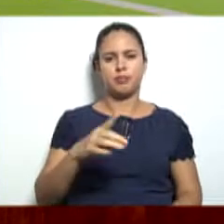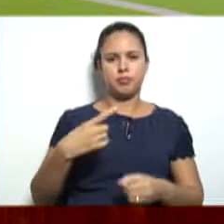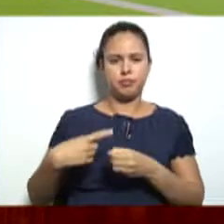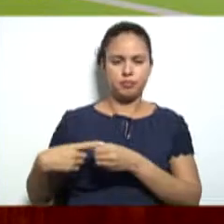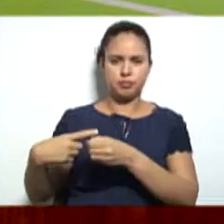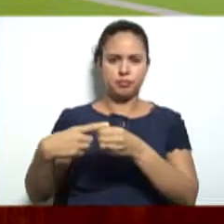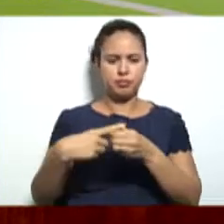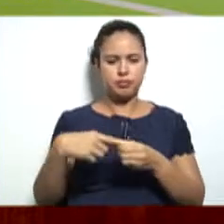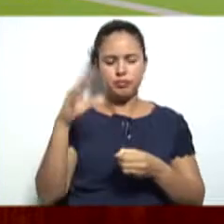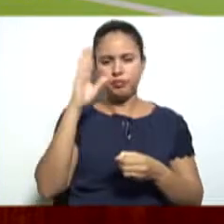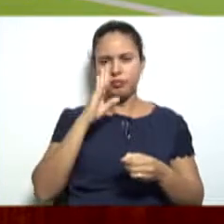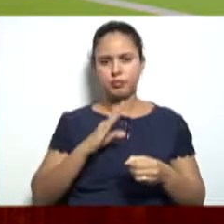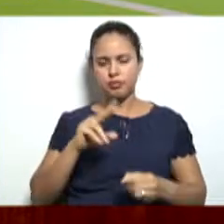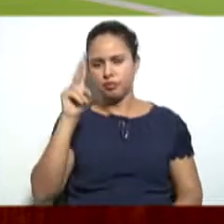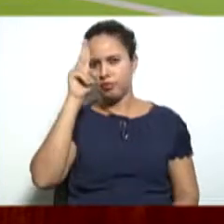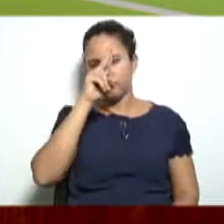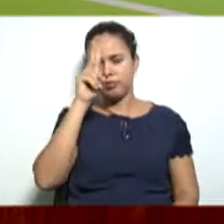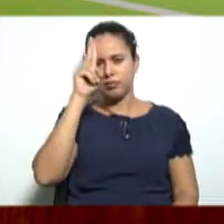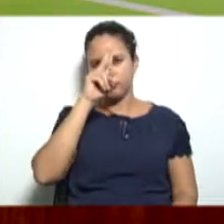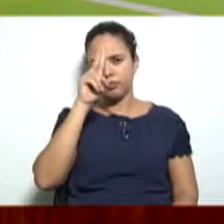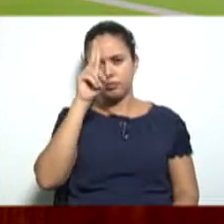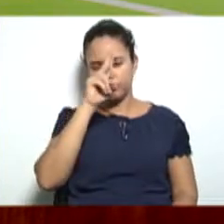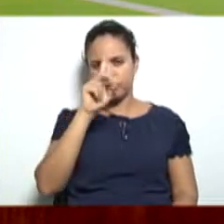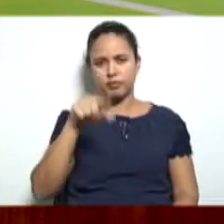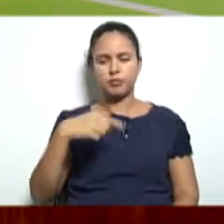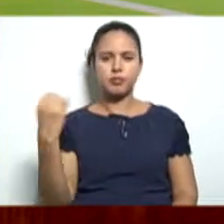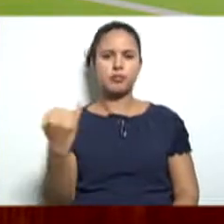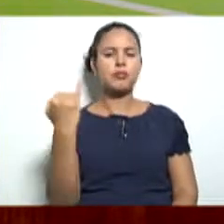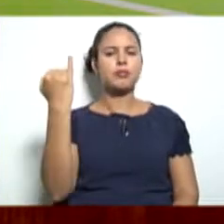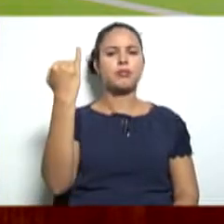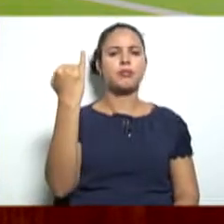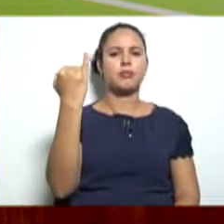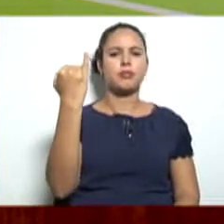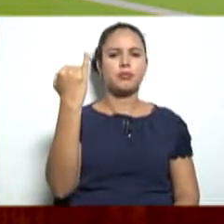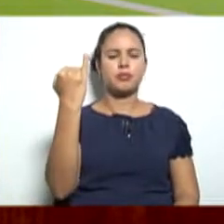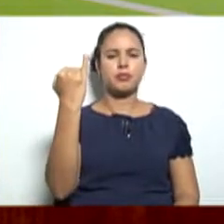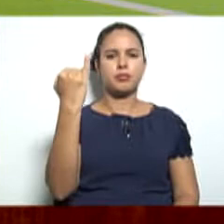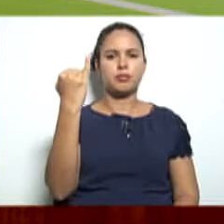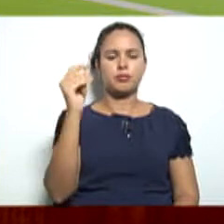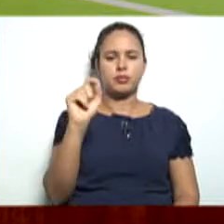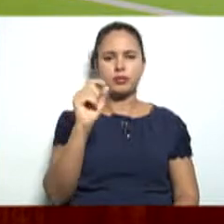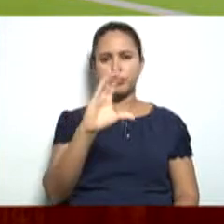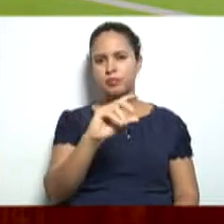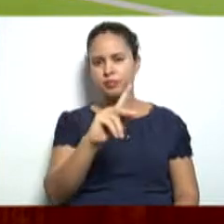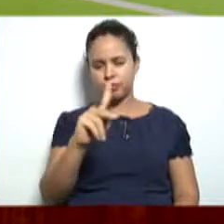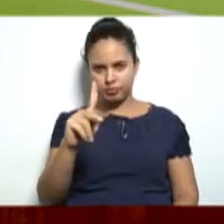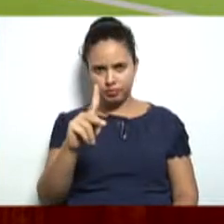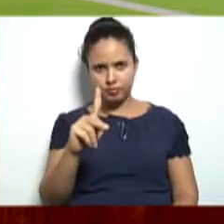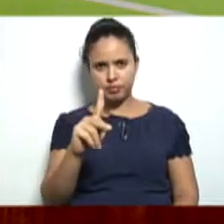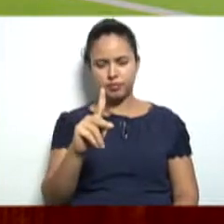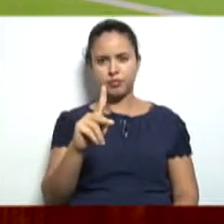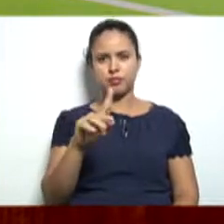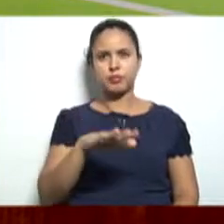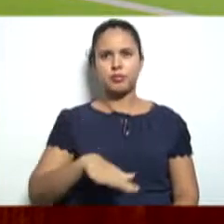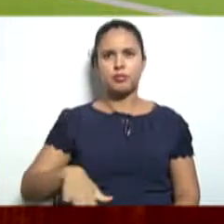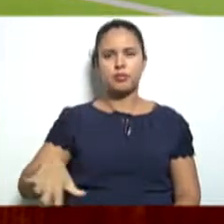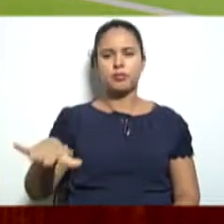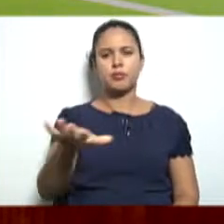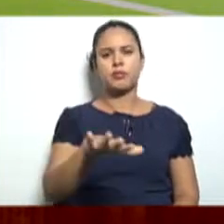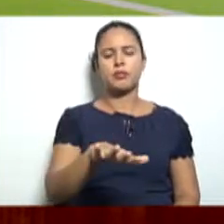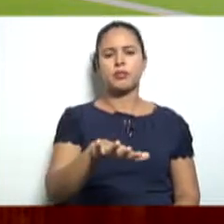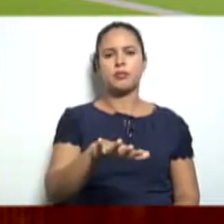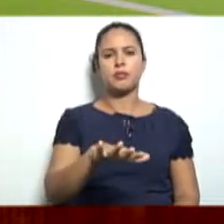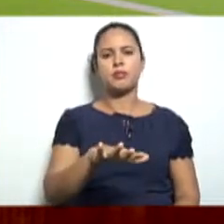nosso país, me lembra muito. Então a gente vê a importância ainda de cooperativas desse sentido, de